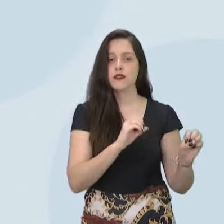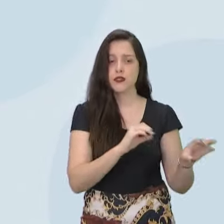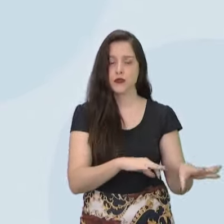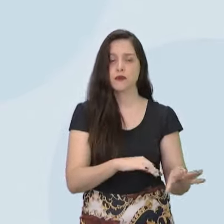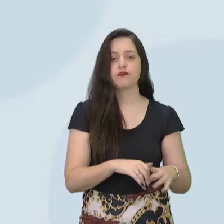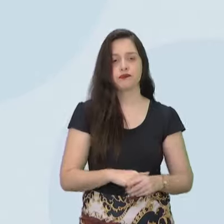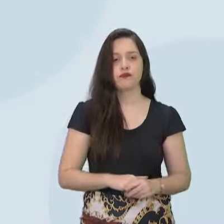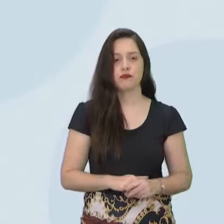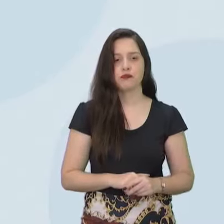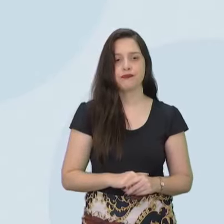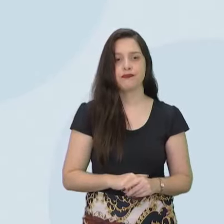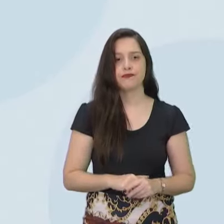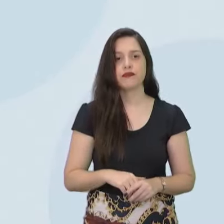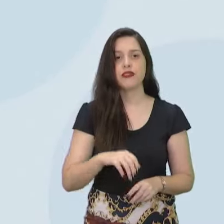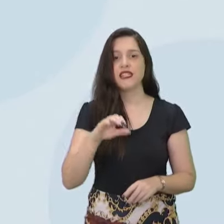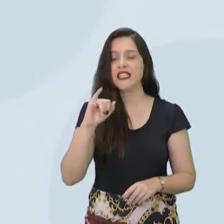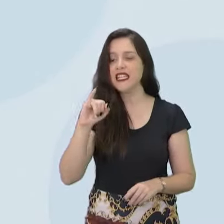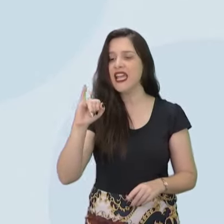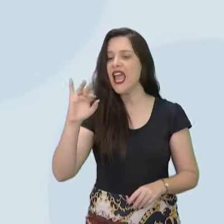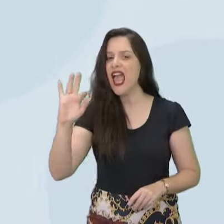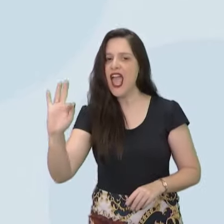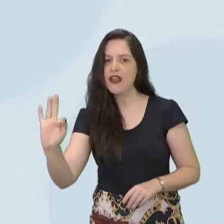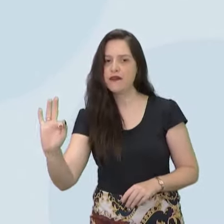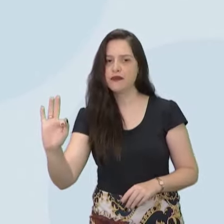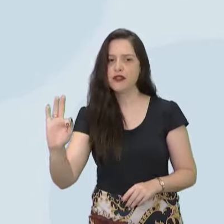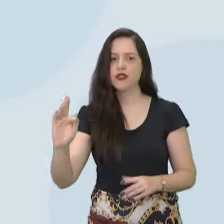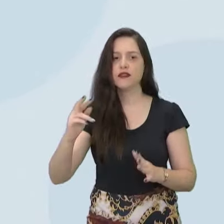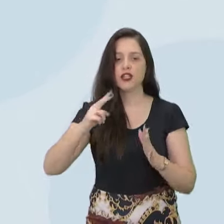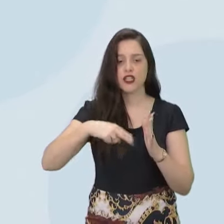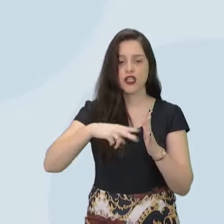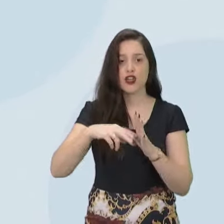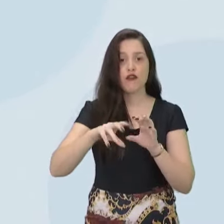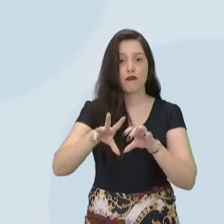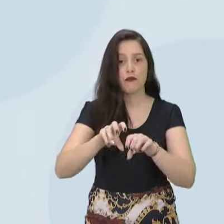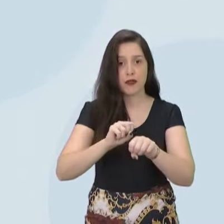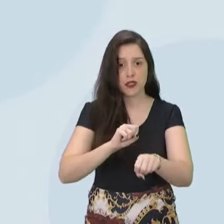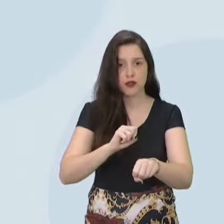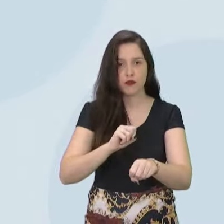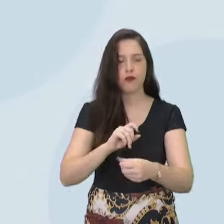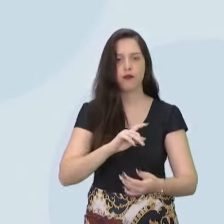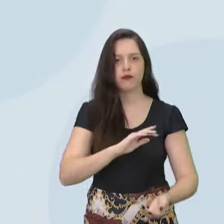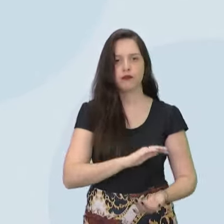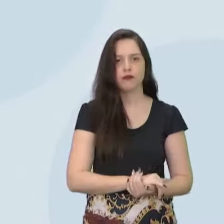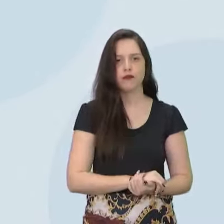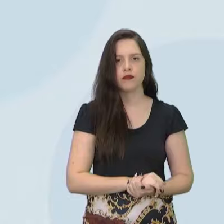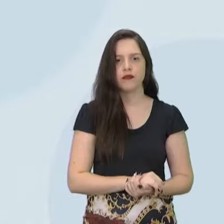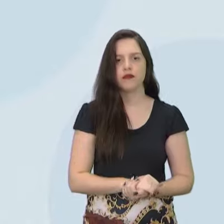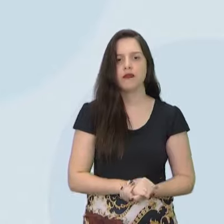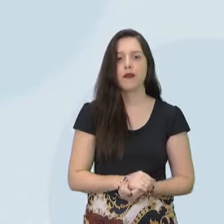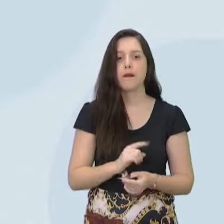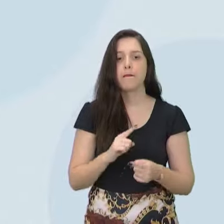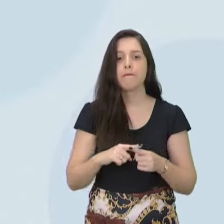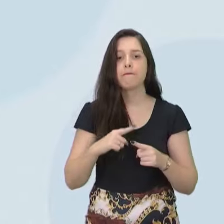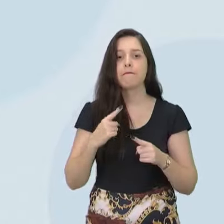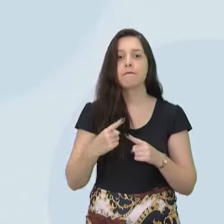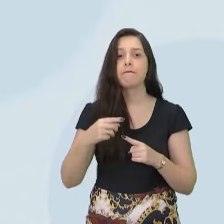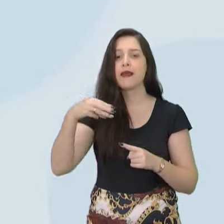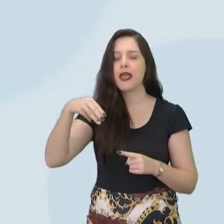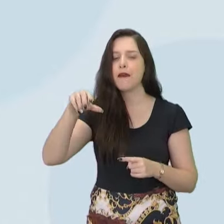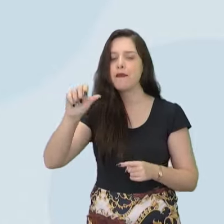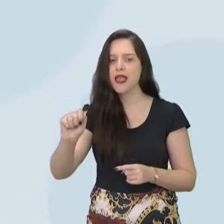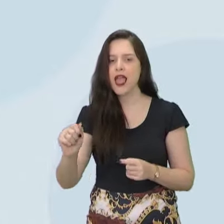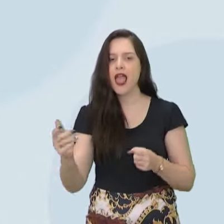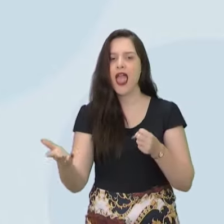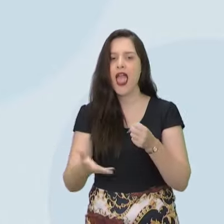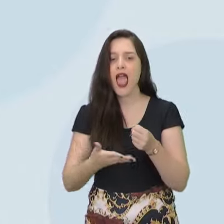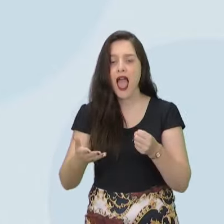médio. IF vem de itinerários formativos. MAT, no caso, é a área do